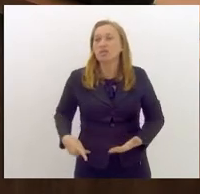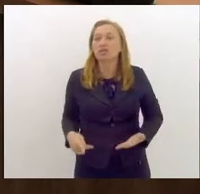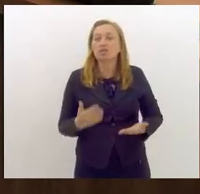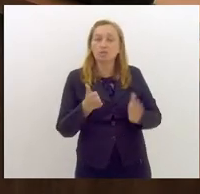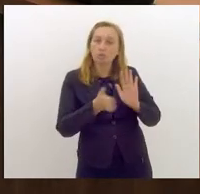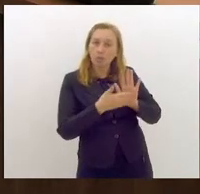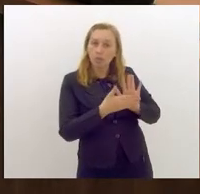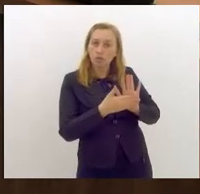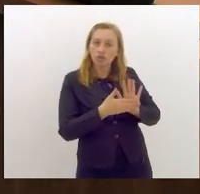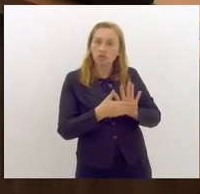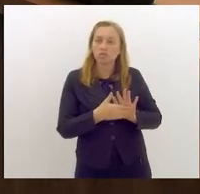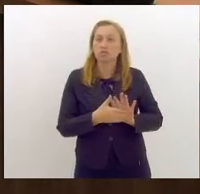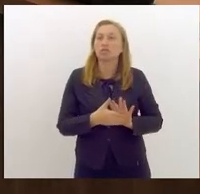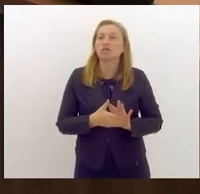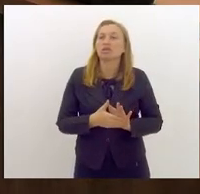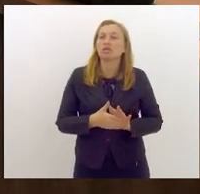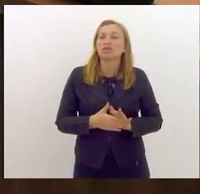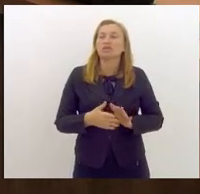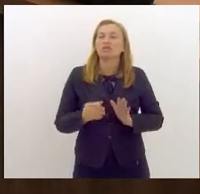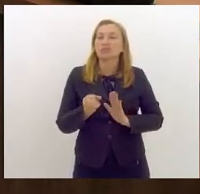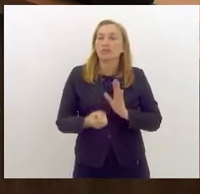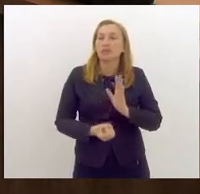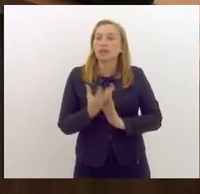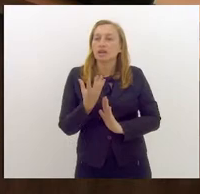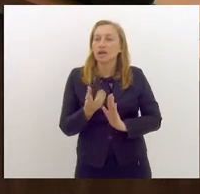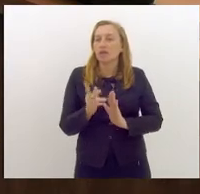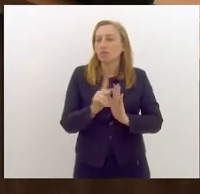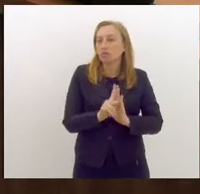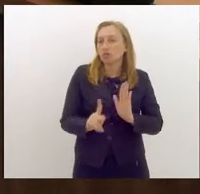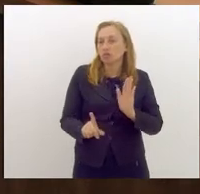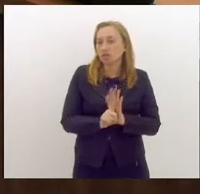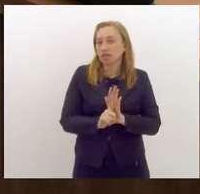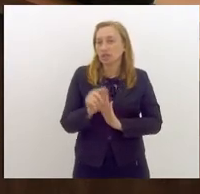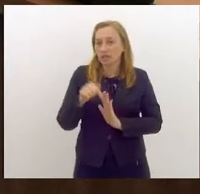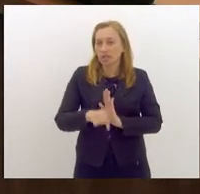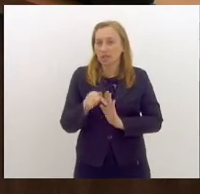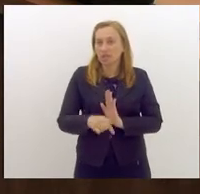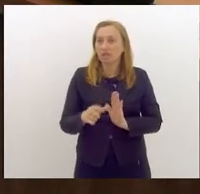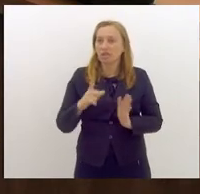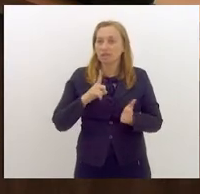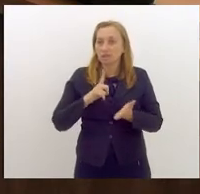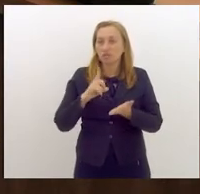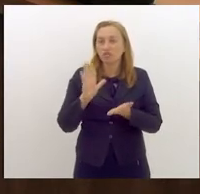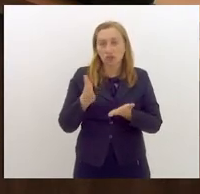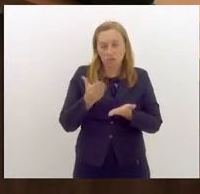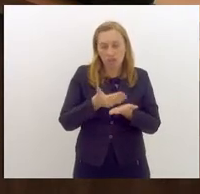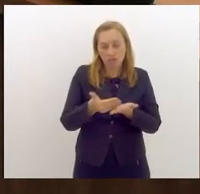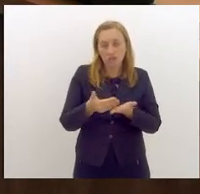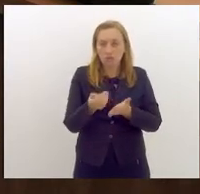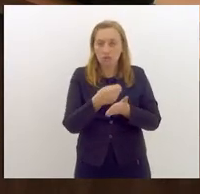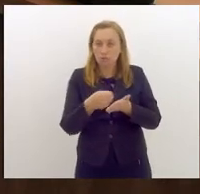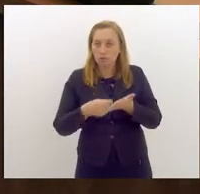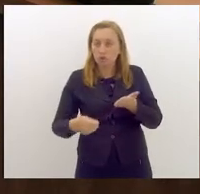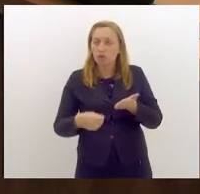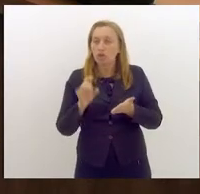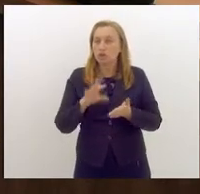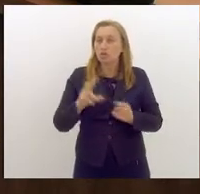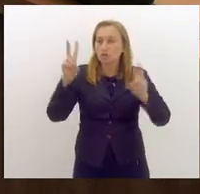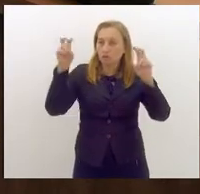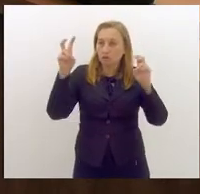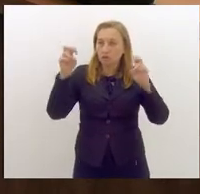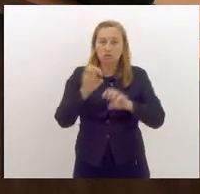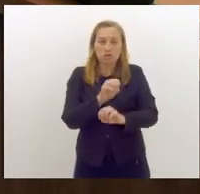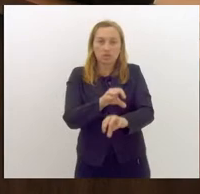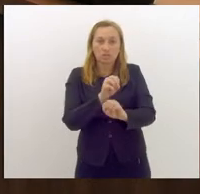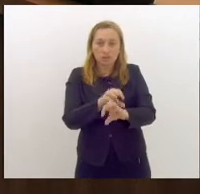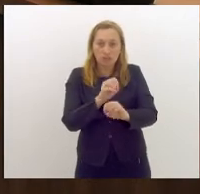excelência uma proposta que a gente faz um projeto de lei aqui no Parlamento Já até tem um rascunho sobre isso que trate somente da questão da